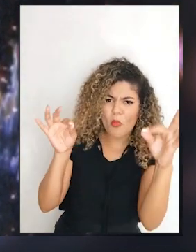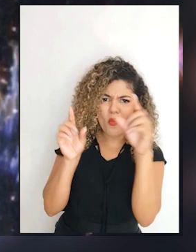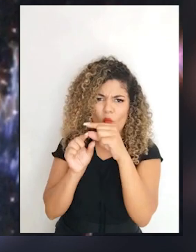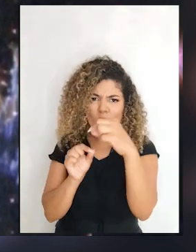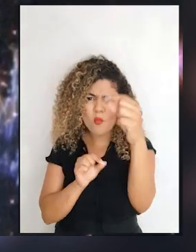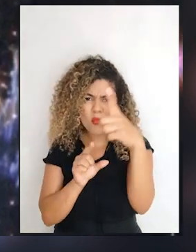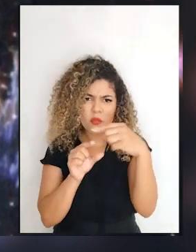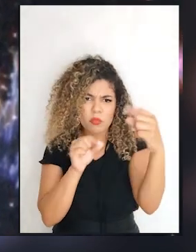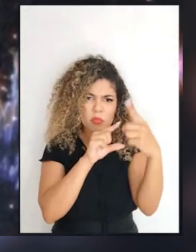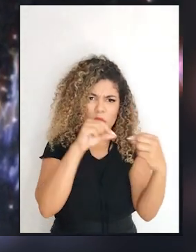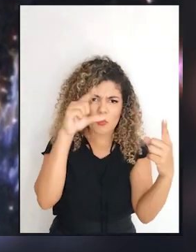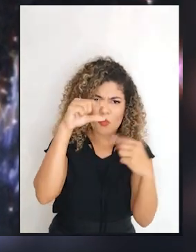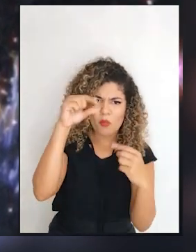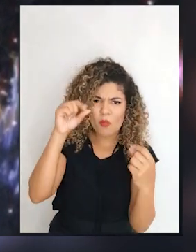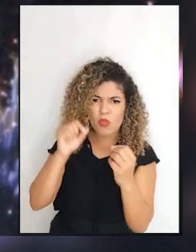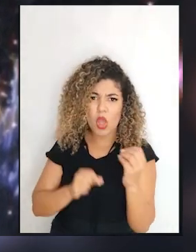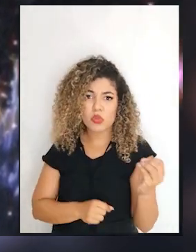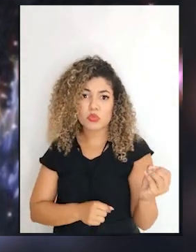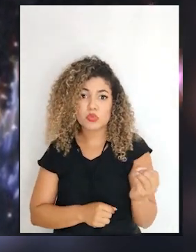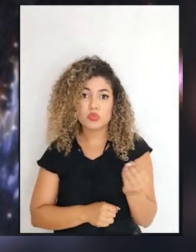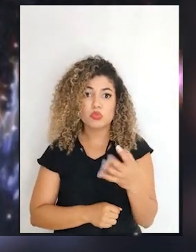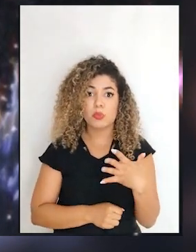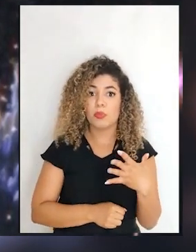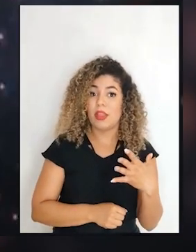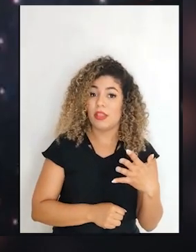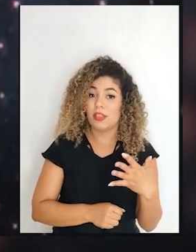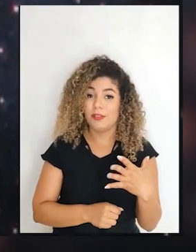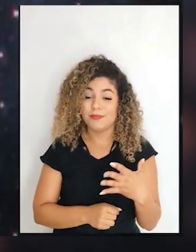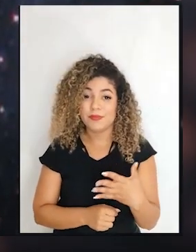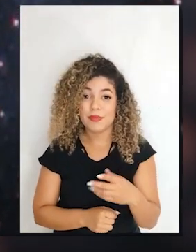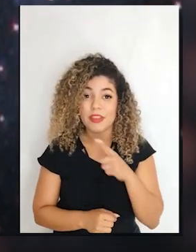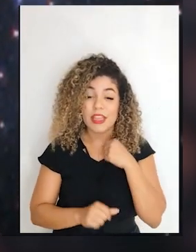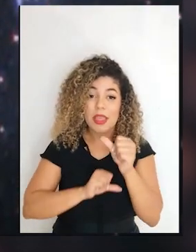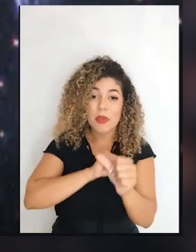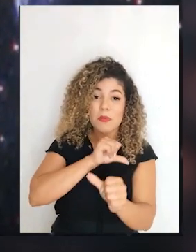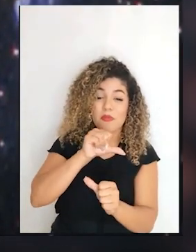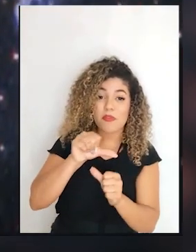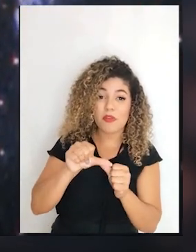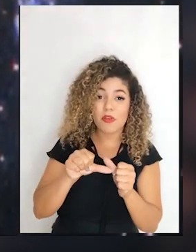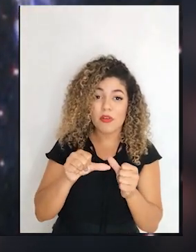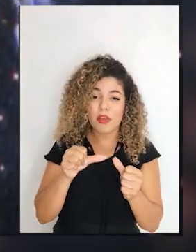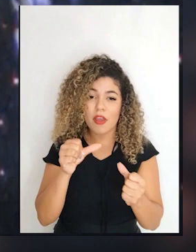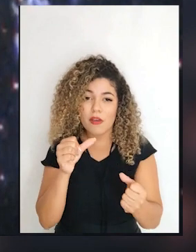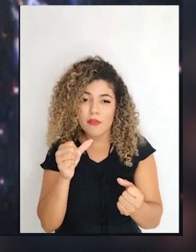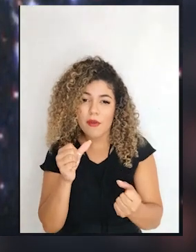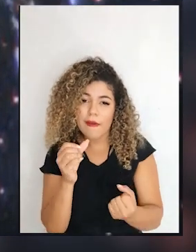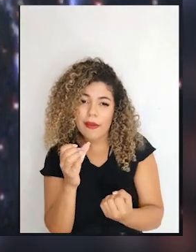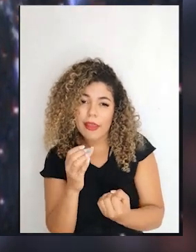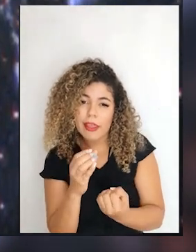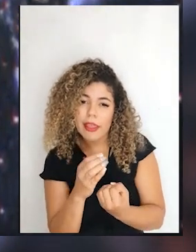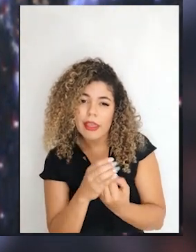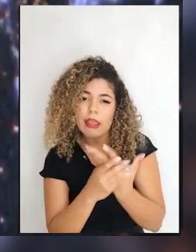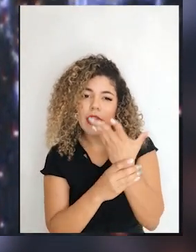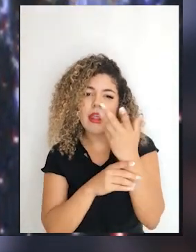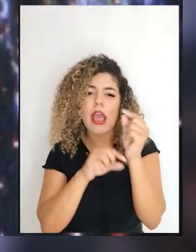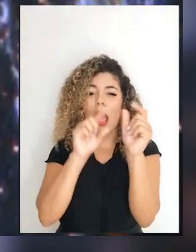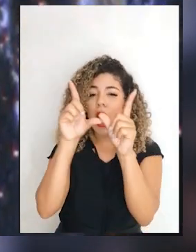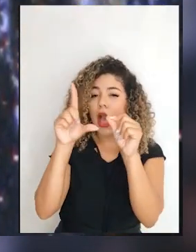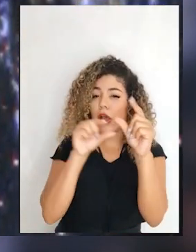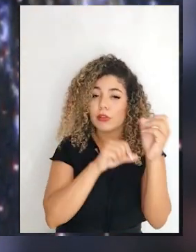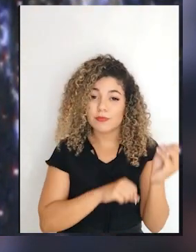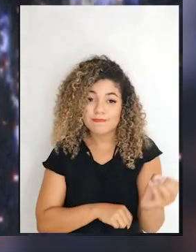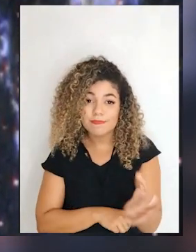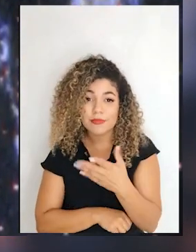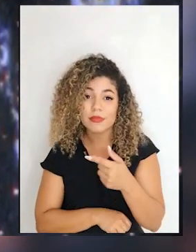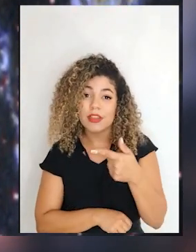de construção de uma próxima geração de estrelas. Com 75 anos-luz de largura, esta nuvem brilhante